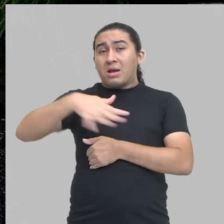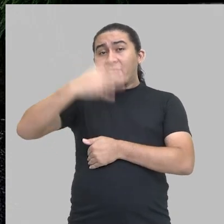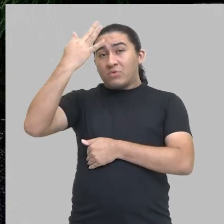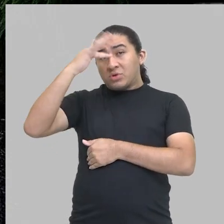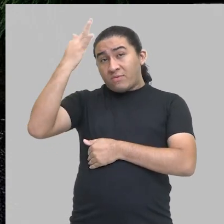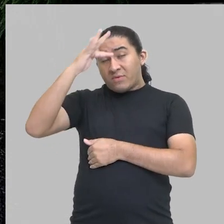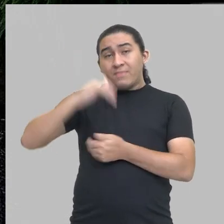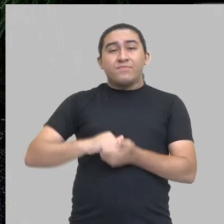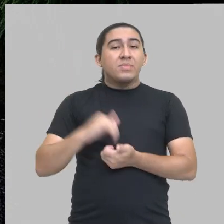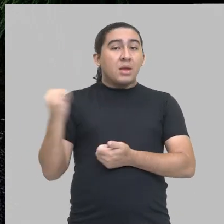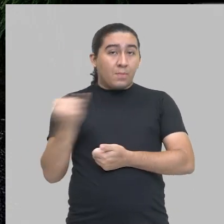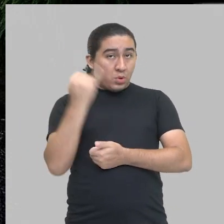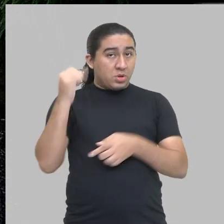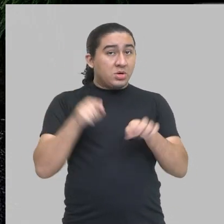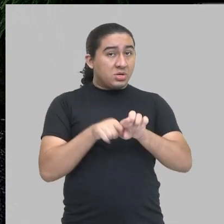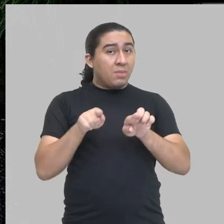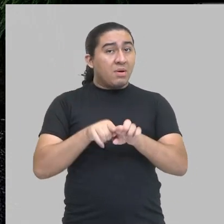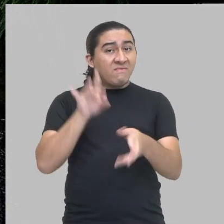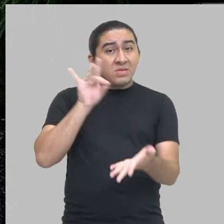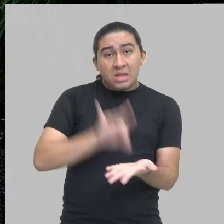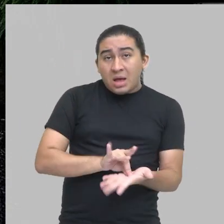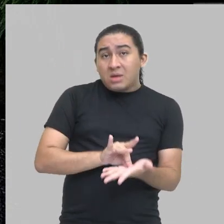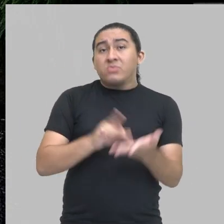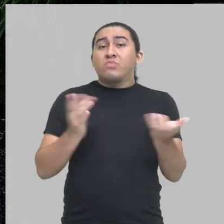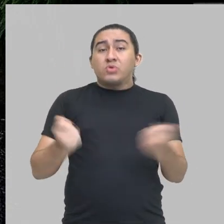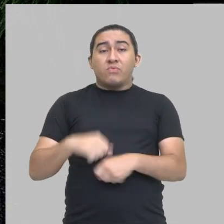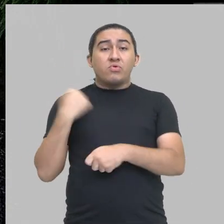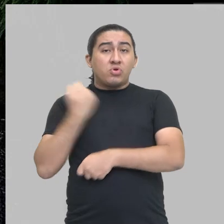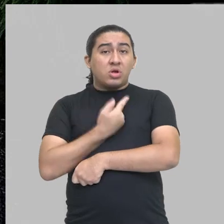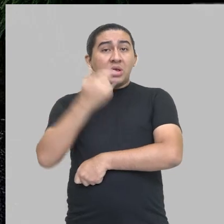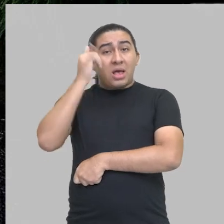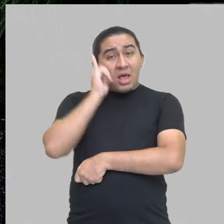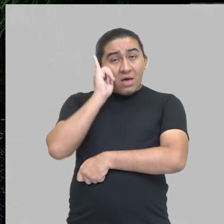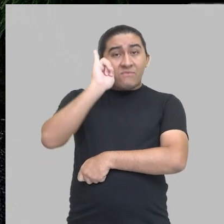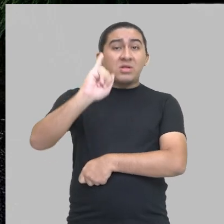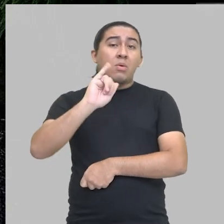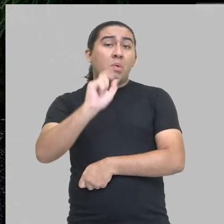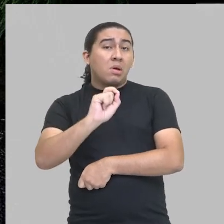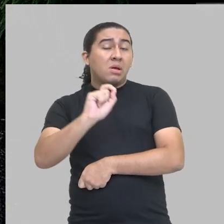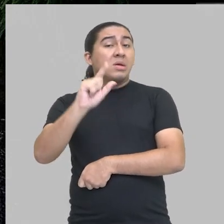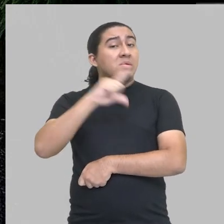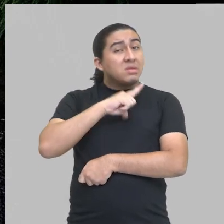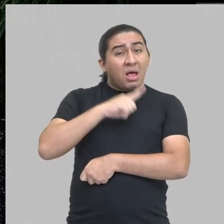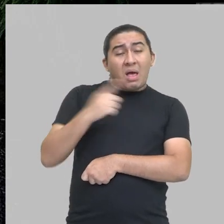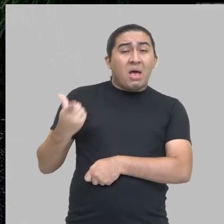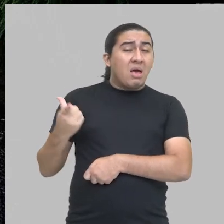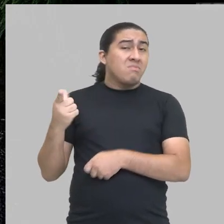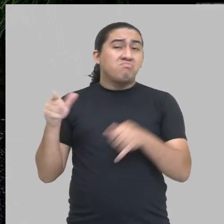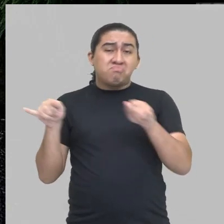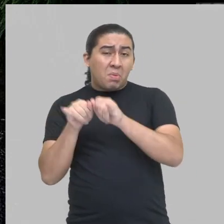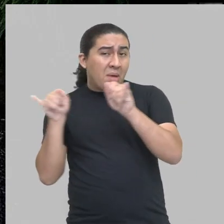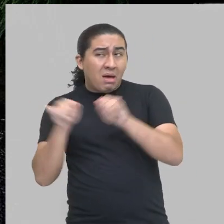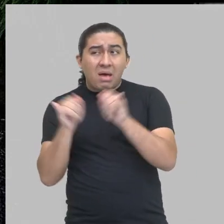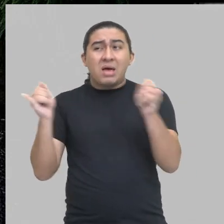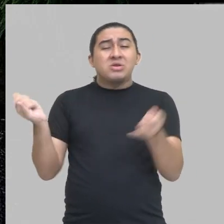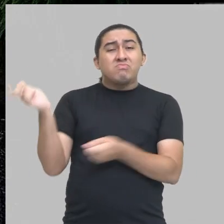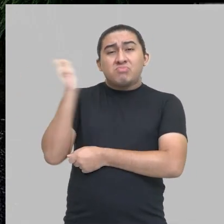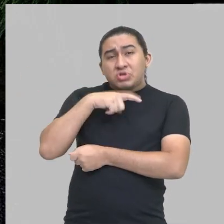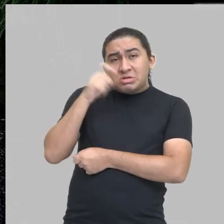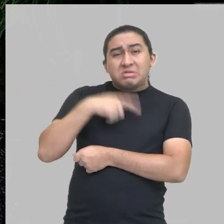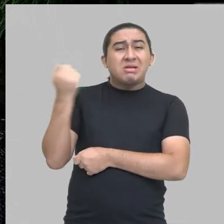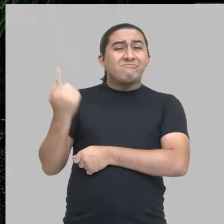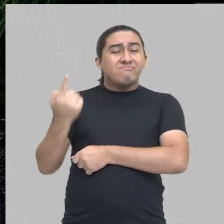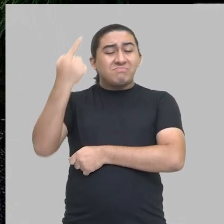só importante, como ele é essencial para que a gente possa evitar falácias. Falácias são raciocínios